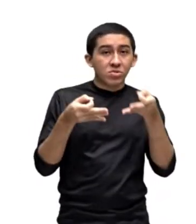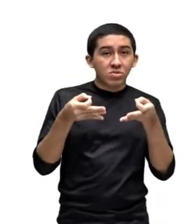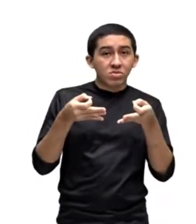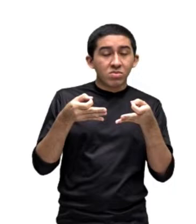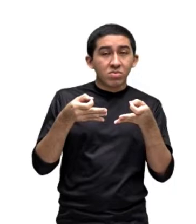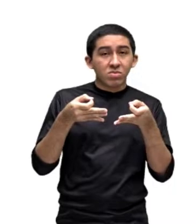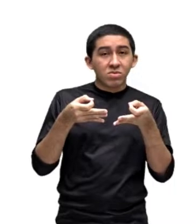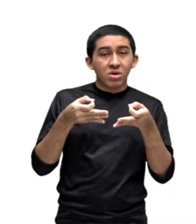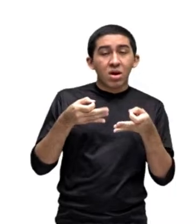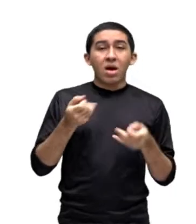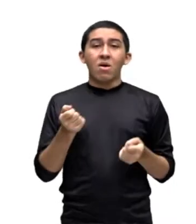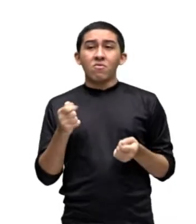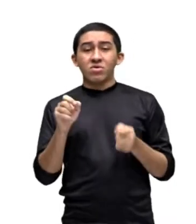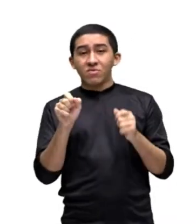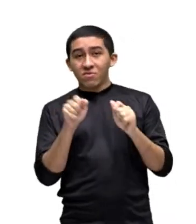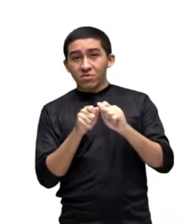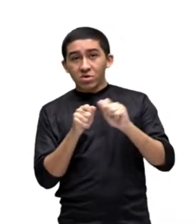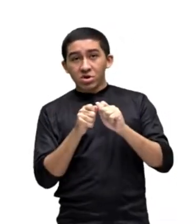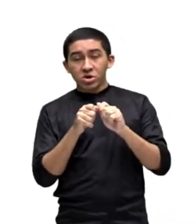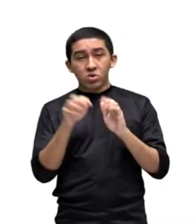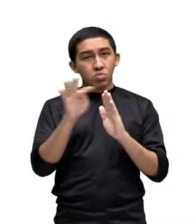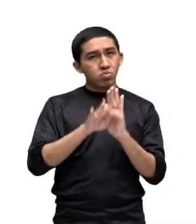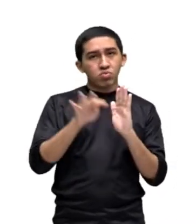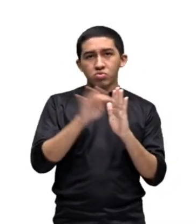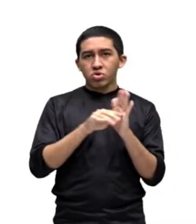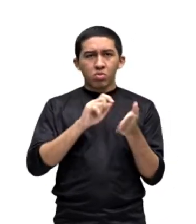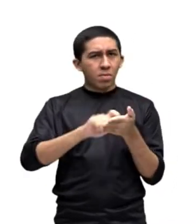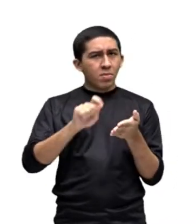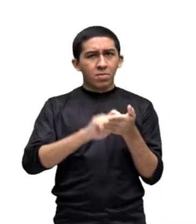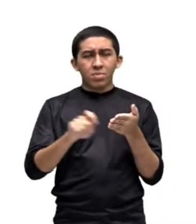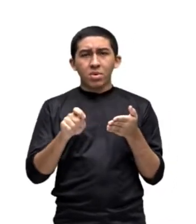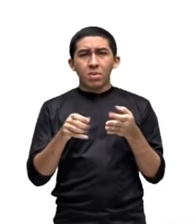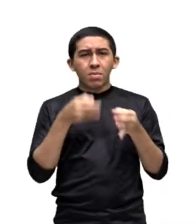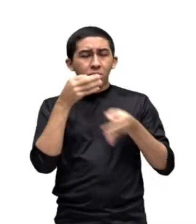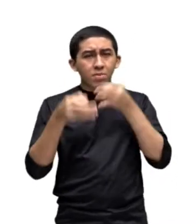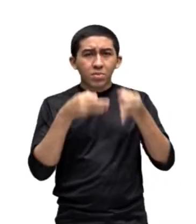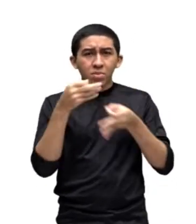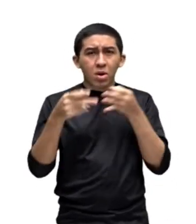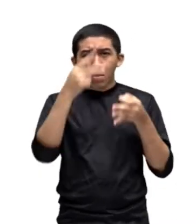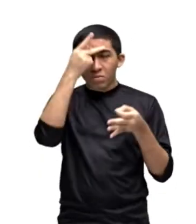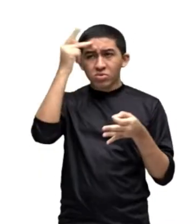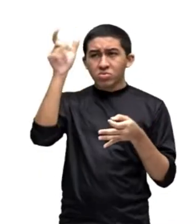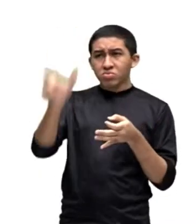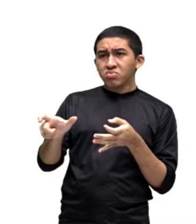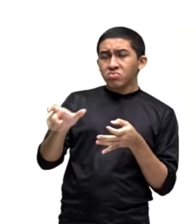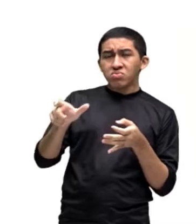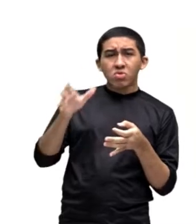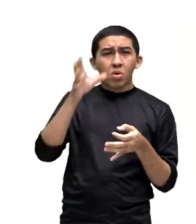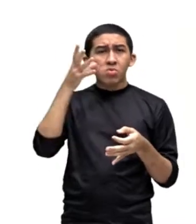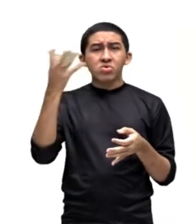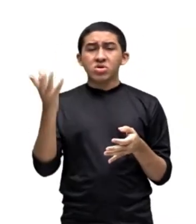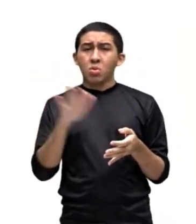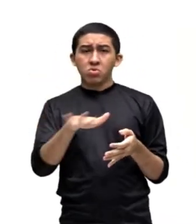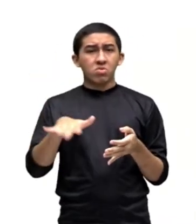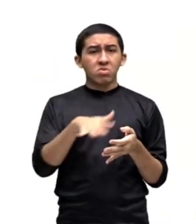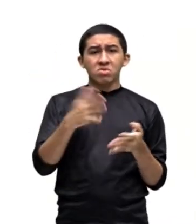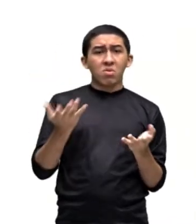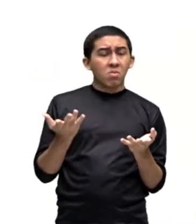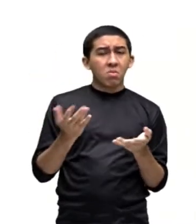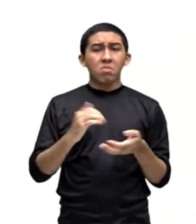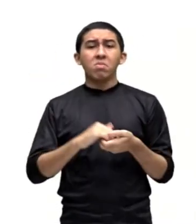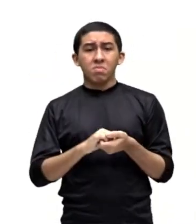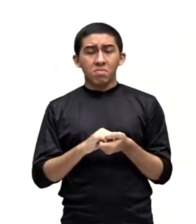tecer crítica a algo que aconteceu, a algo que alguém fez e assim por diante. Então, ela vai se apoiar em